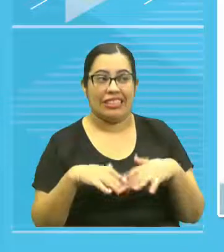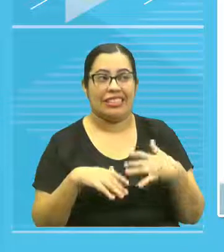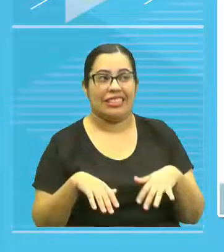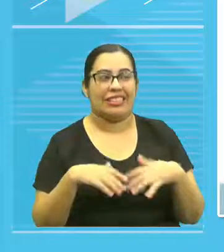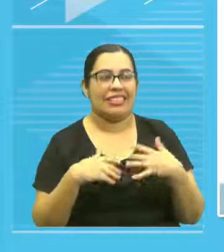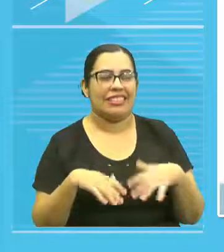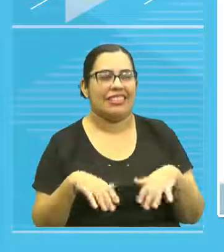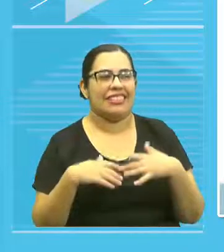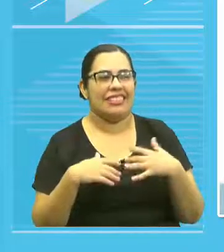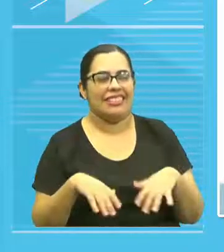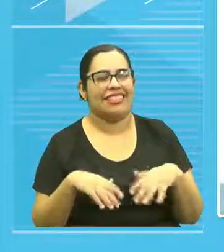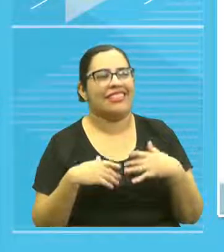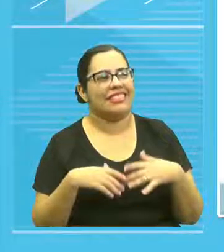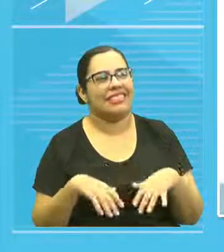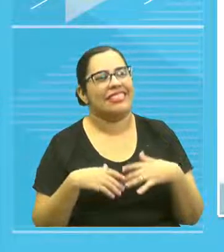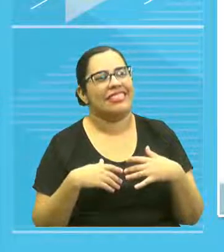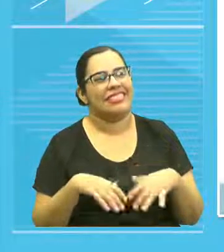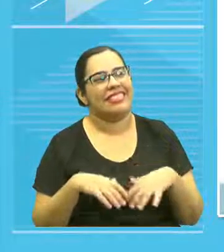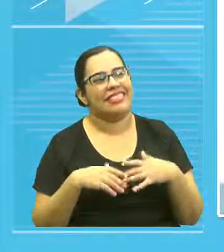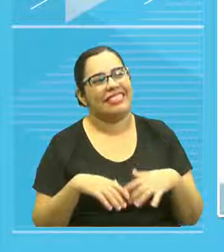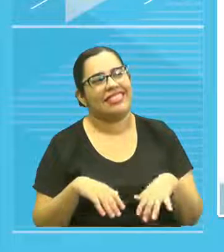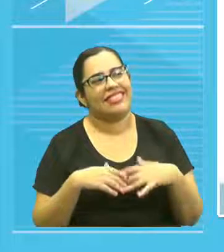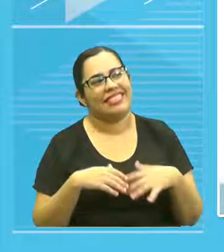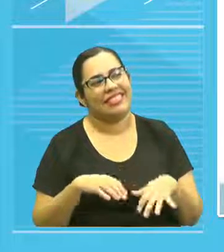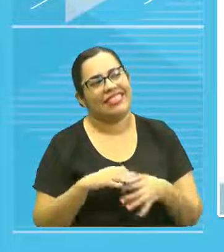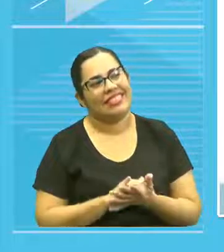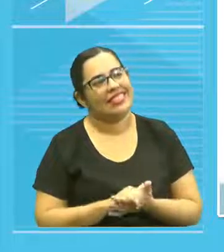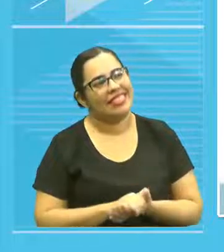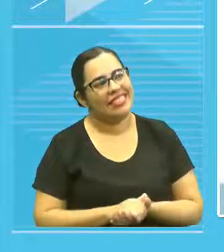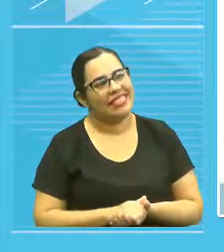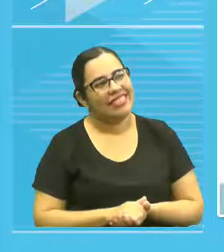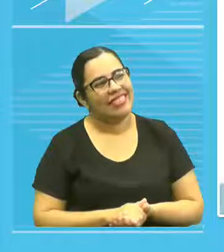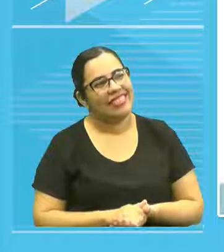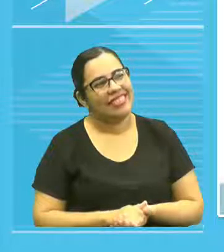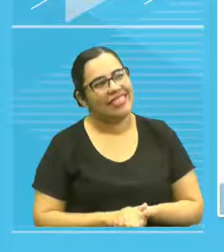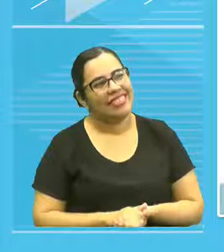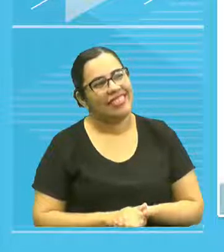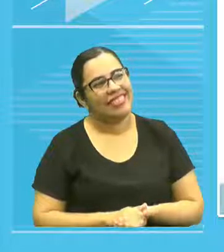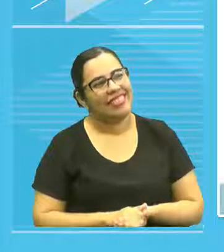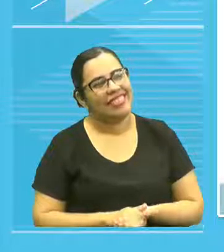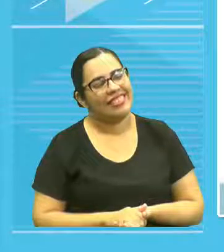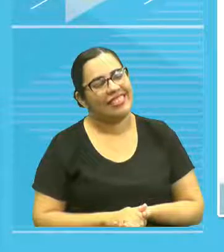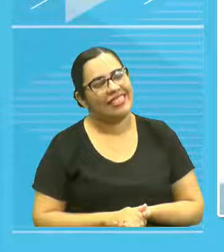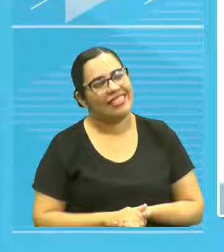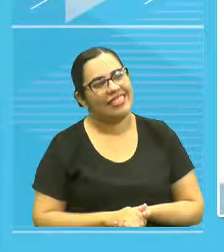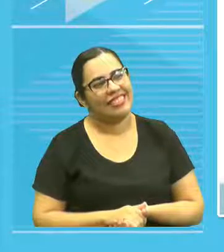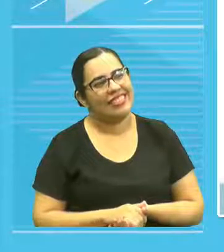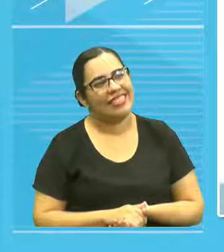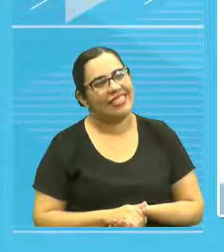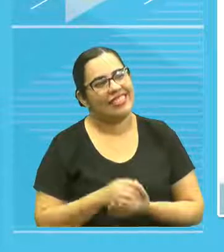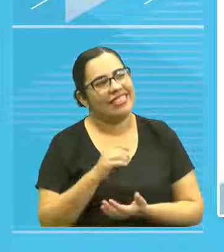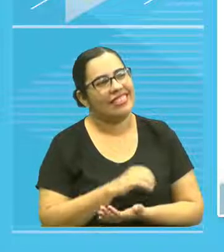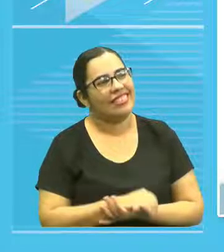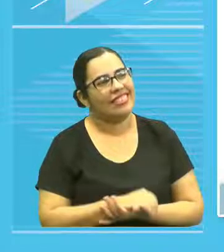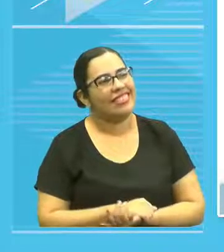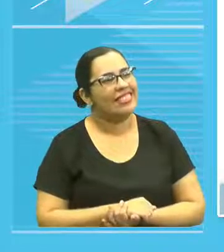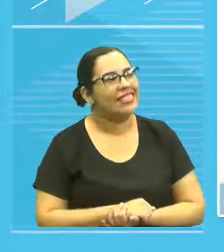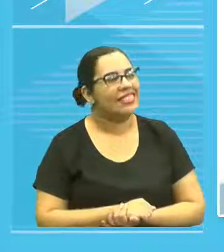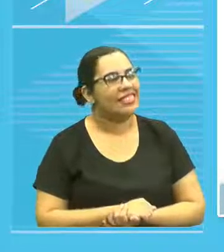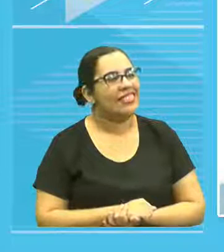acertou rosinha e ele guardou lá os alimentos na despensa não